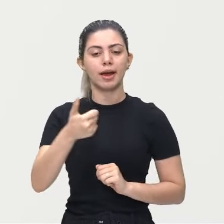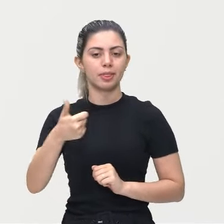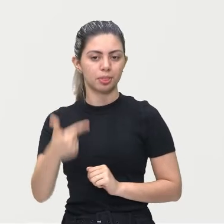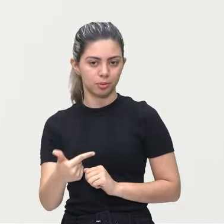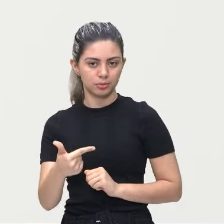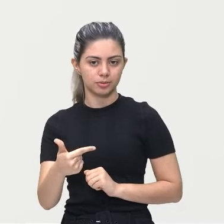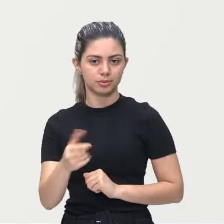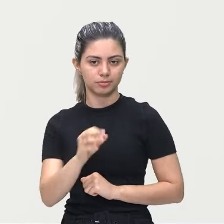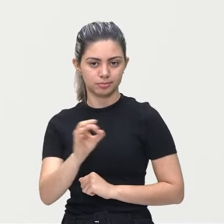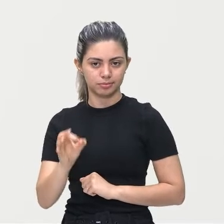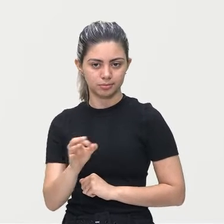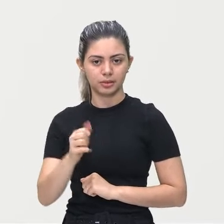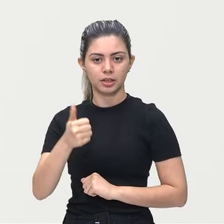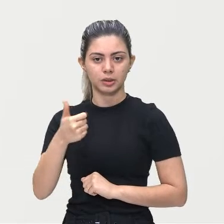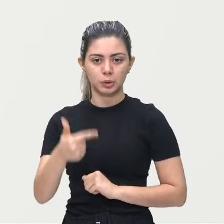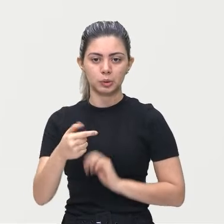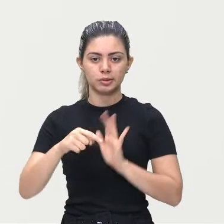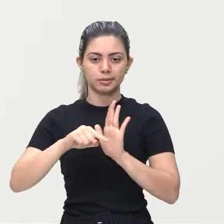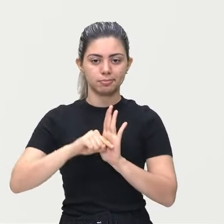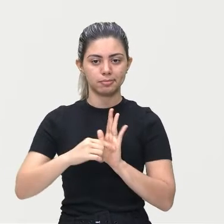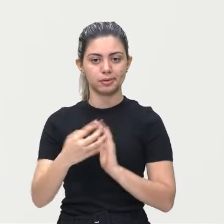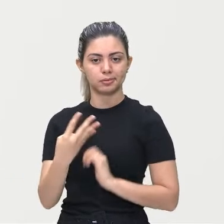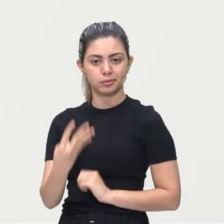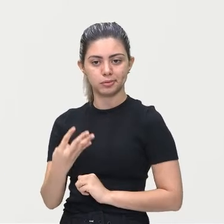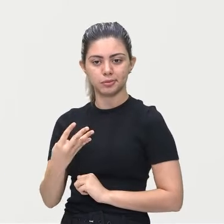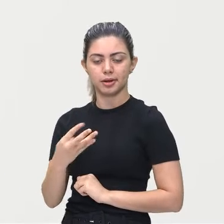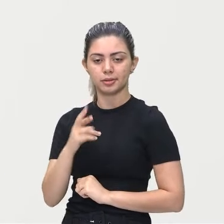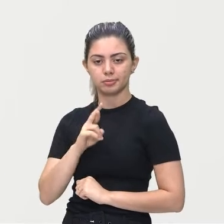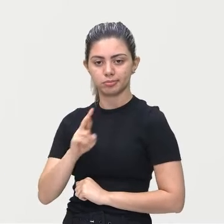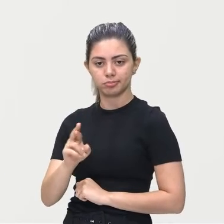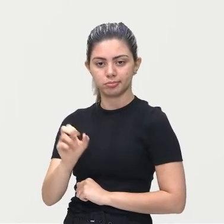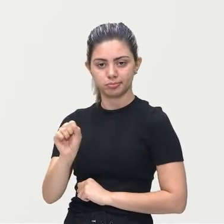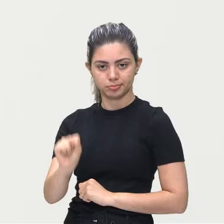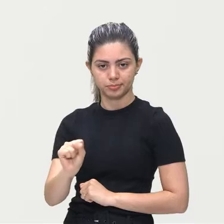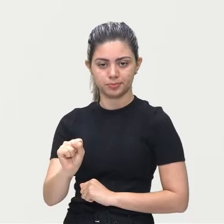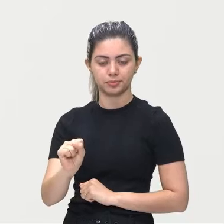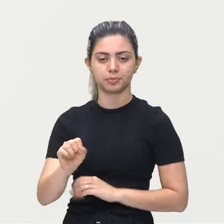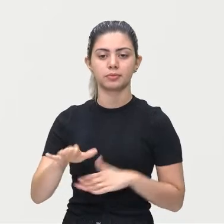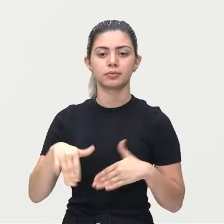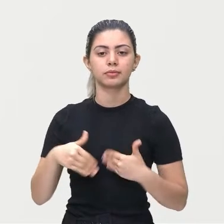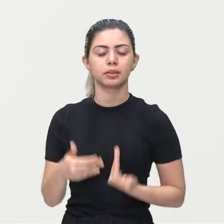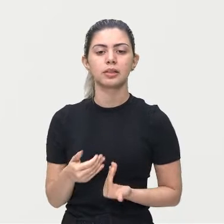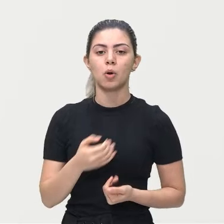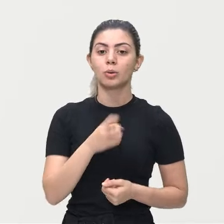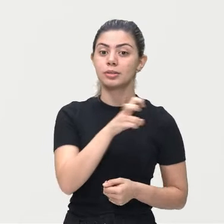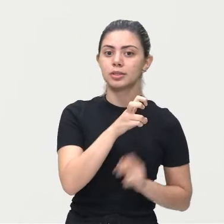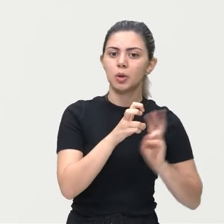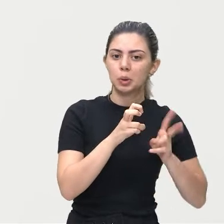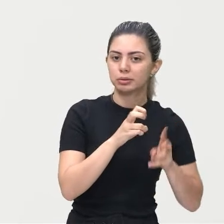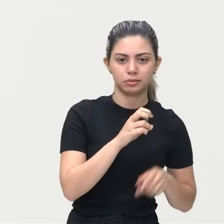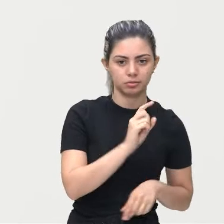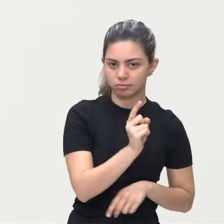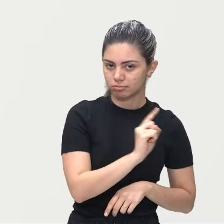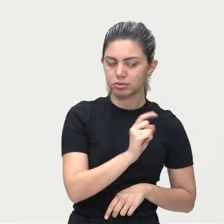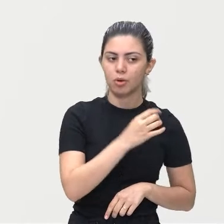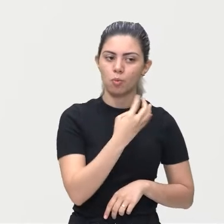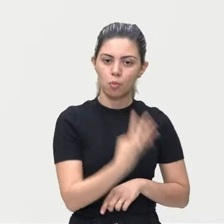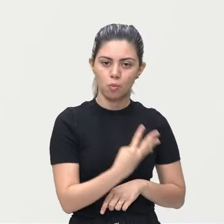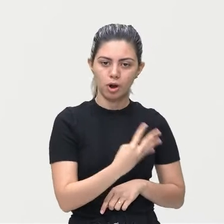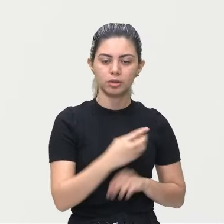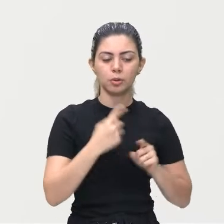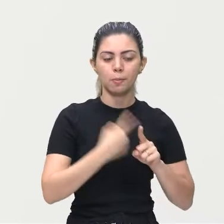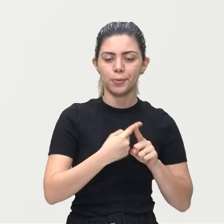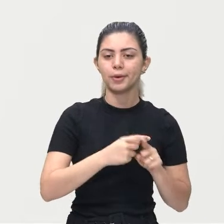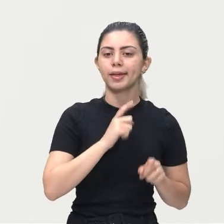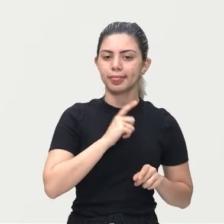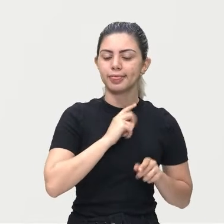12. Daí eu tenho 12, agora eu tiro 4. Isso aqui vai me dar 8. Portanto, agora eu não tenho mais 5. Por quê? Porque houve